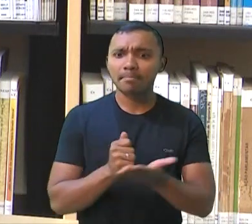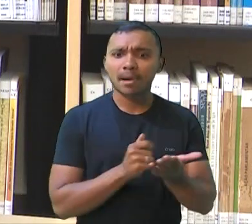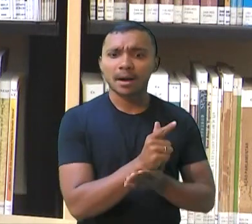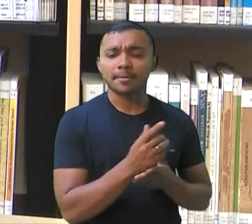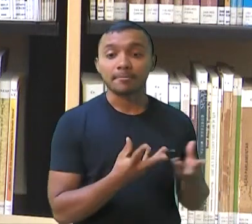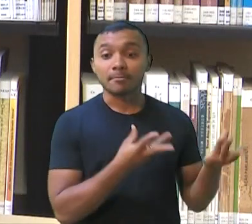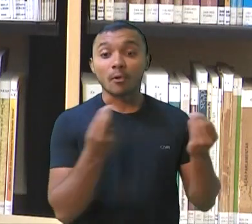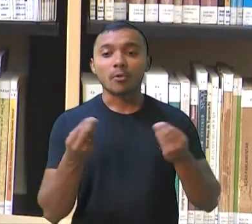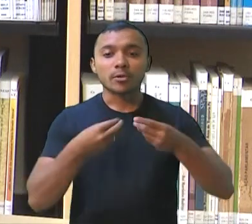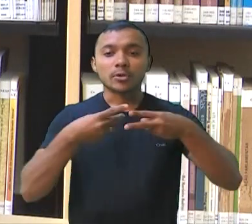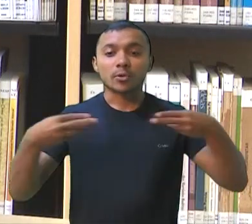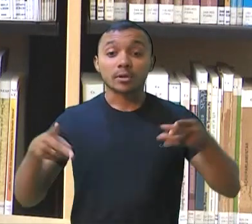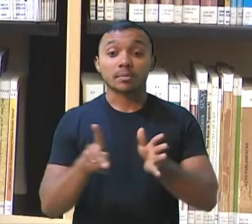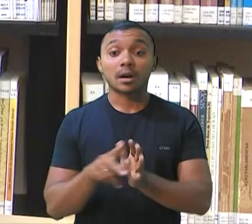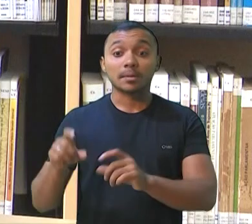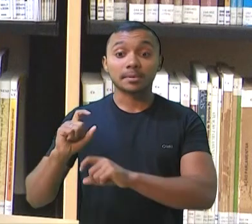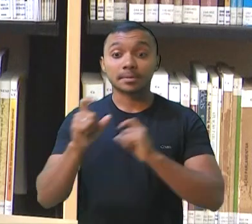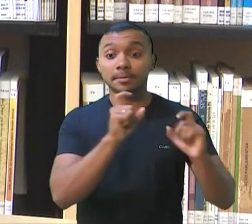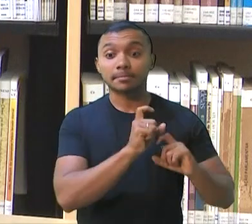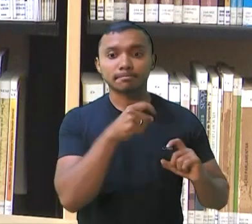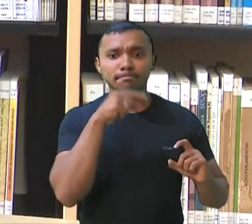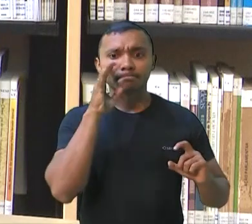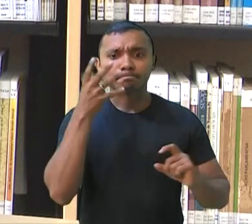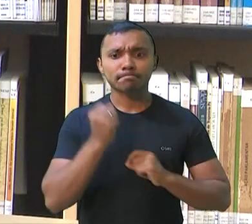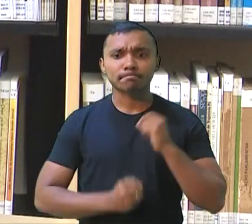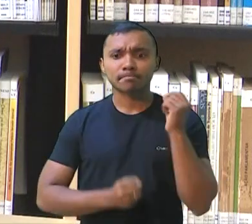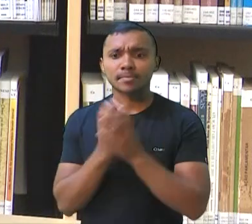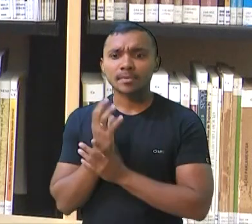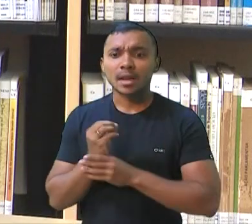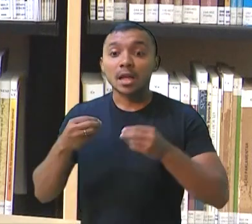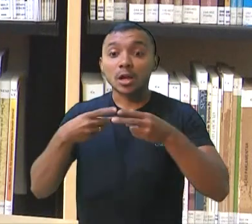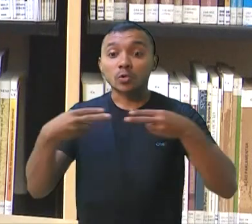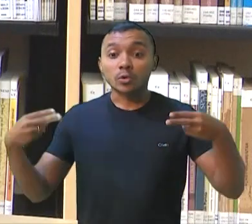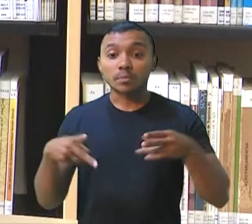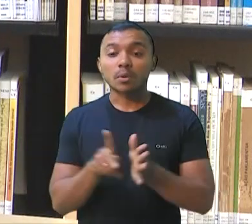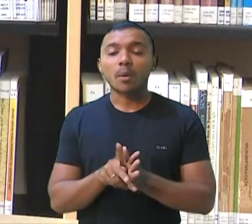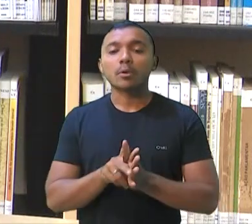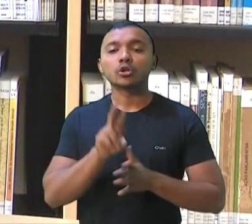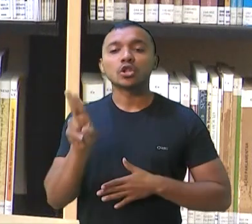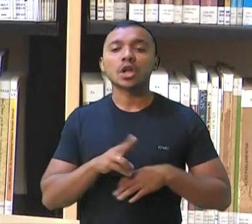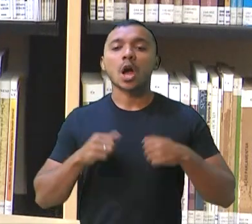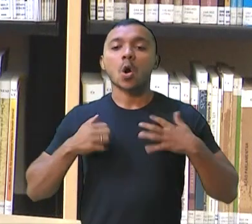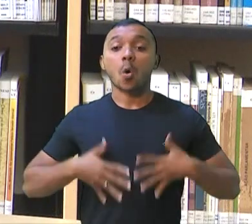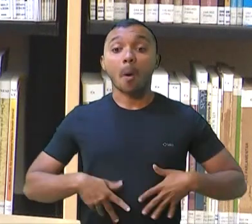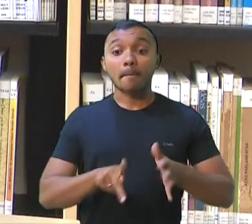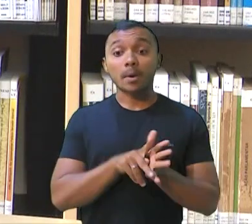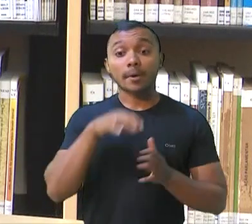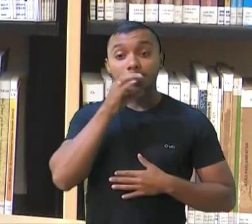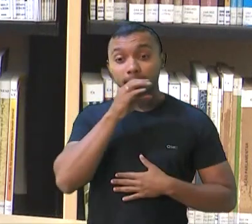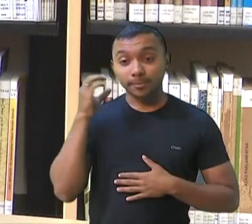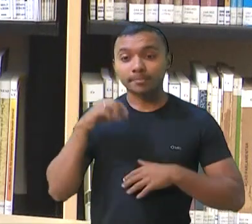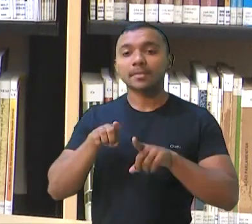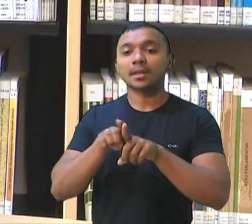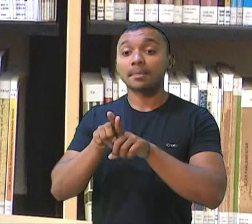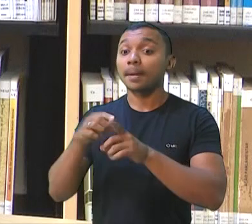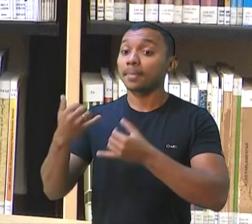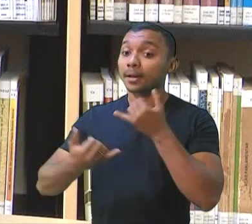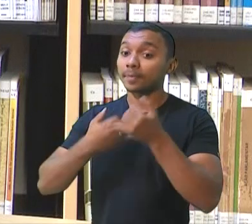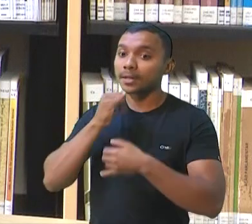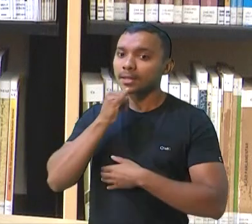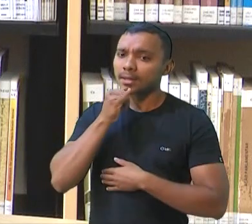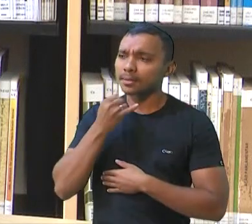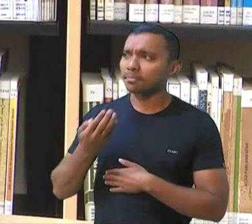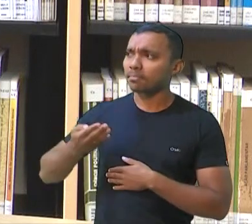super-heróis, né, se criou linhas de produtos para adultos. E até os brinquedos também. Nos anos 90,